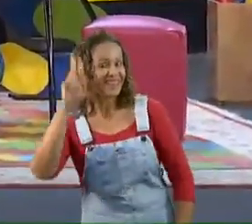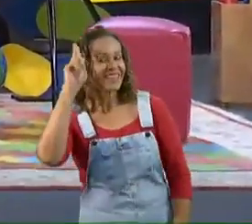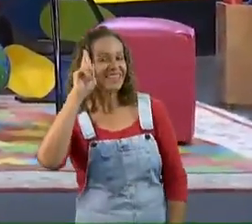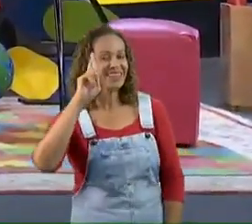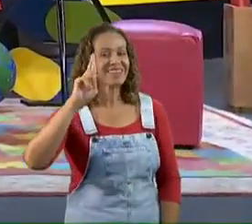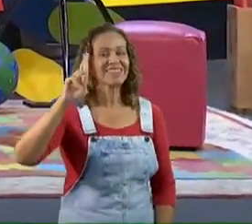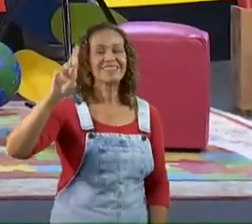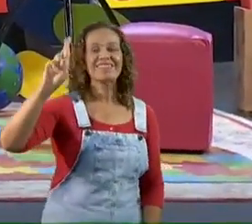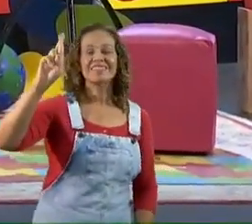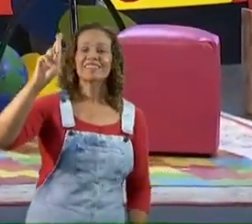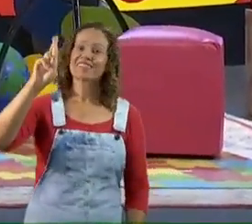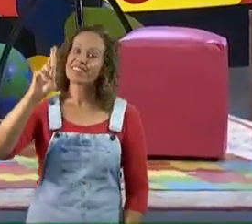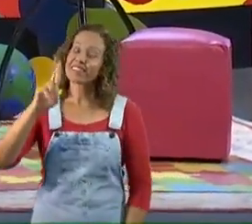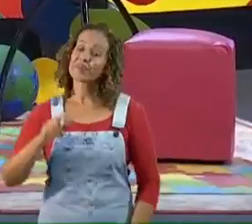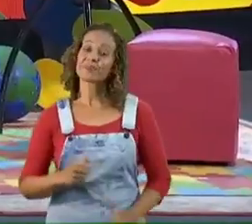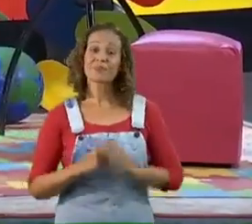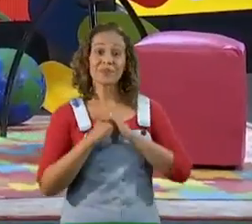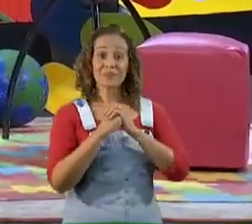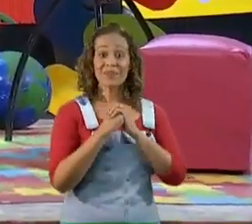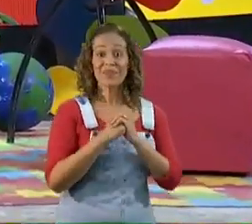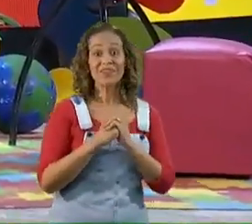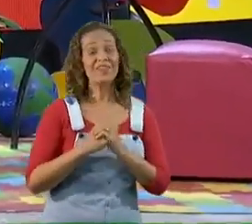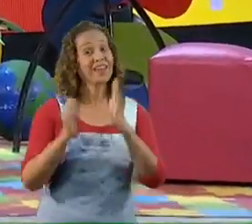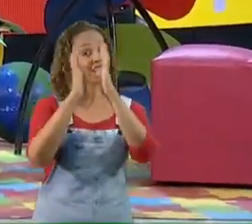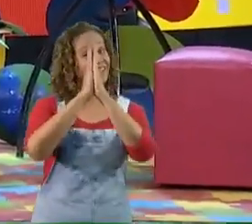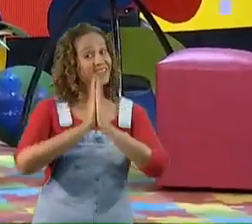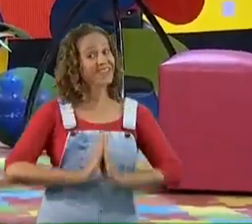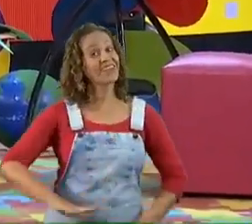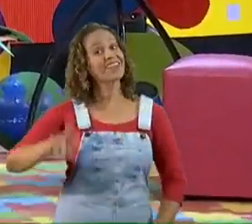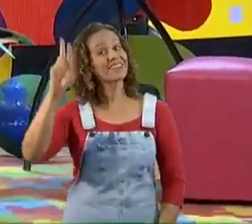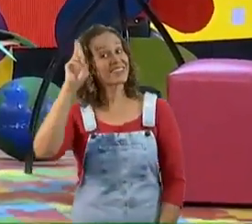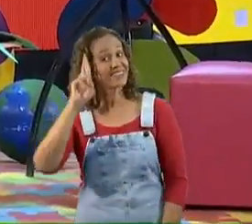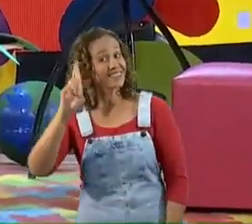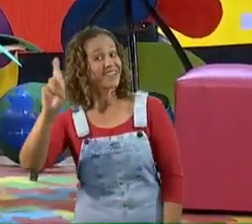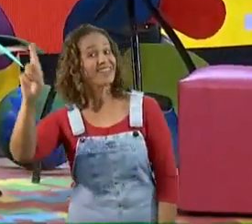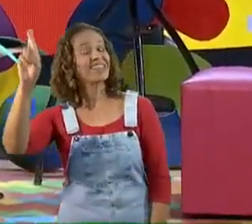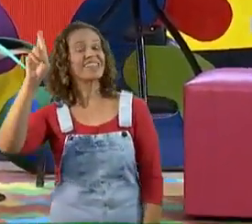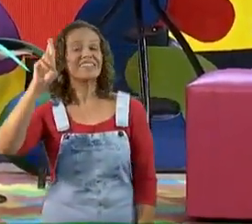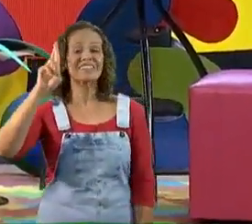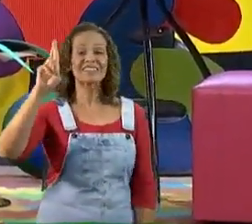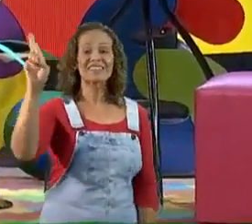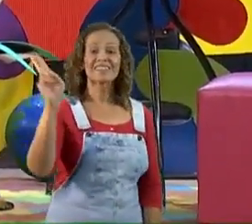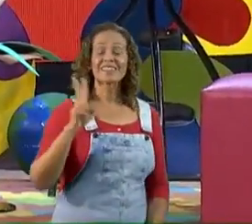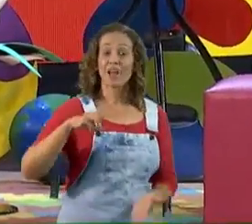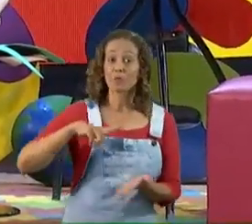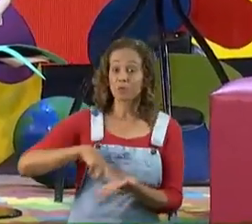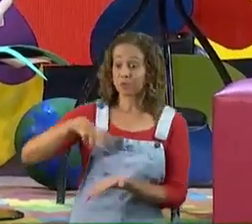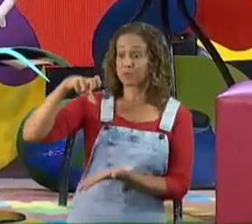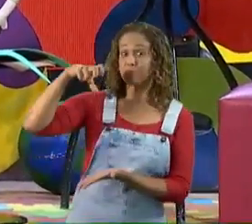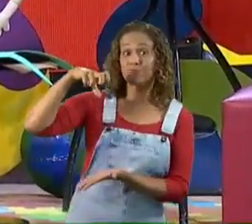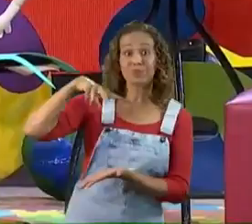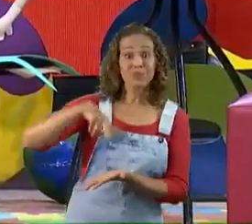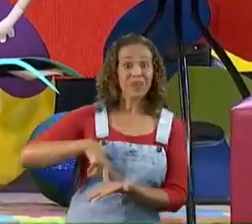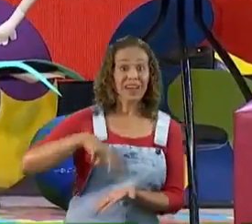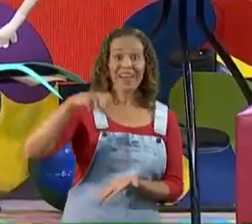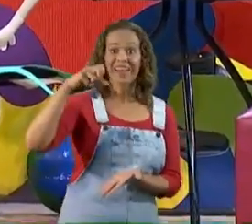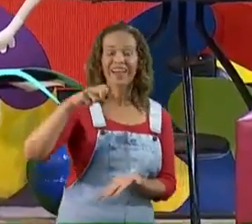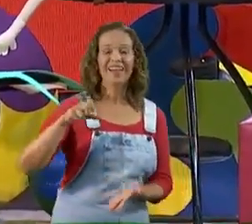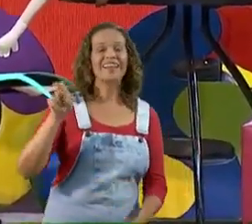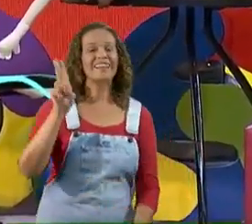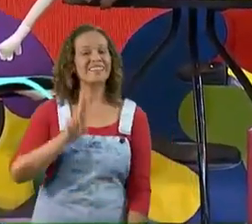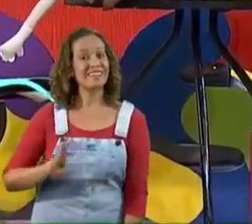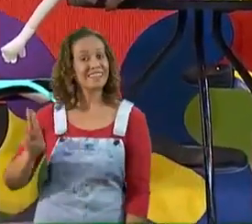Para adorar ao Senhor, Eu pulo bem alto,